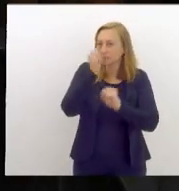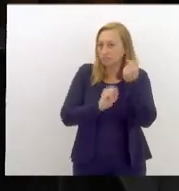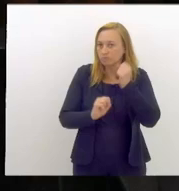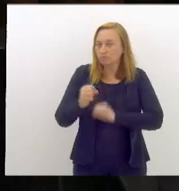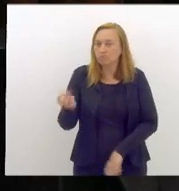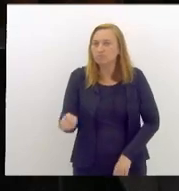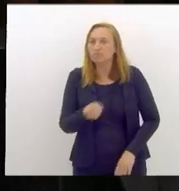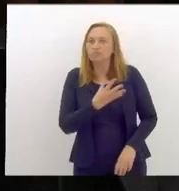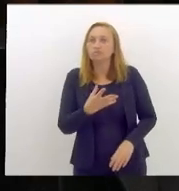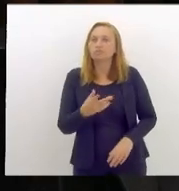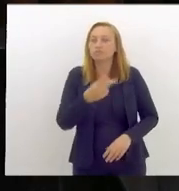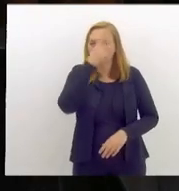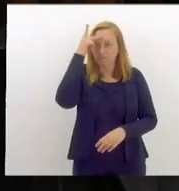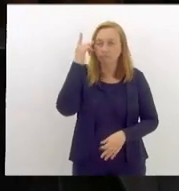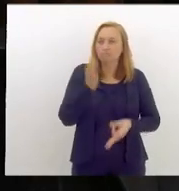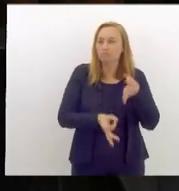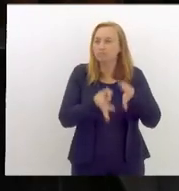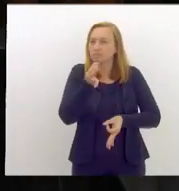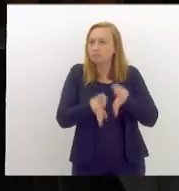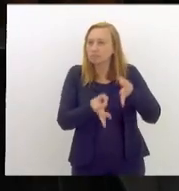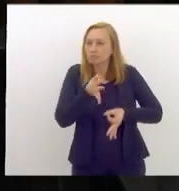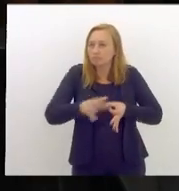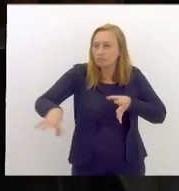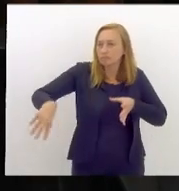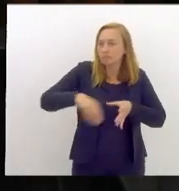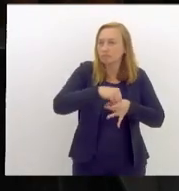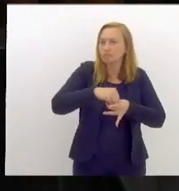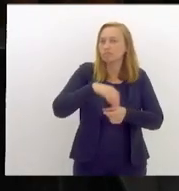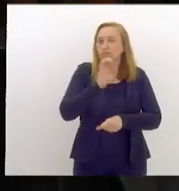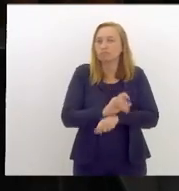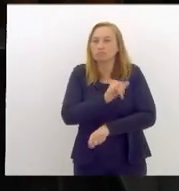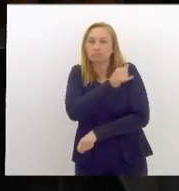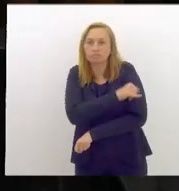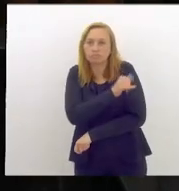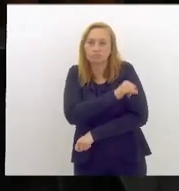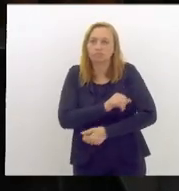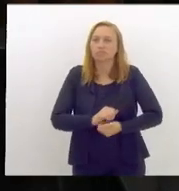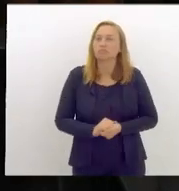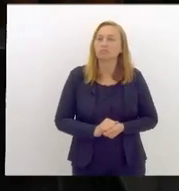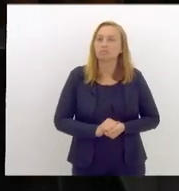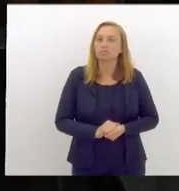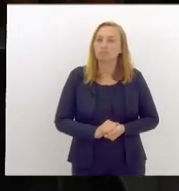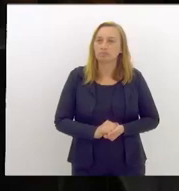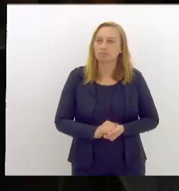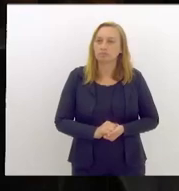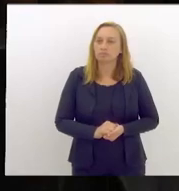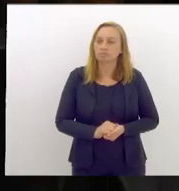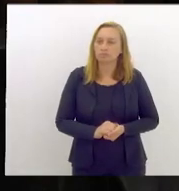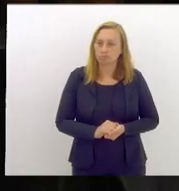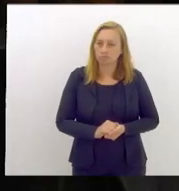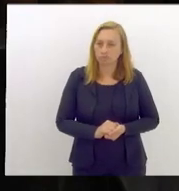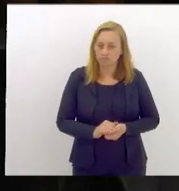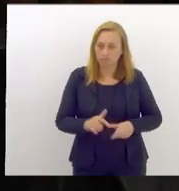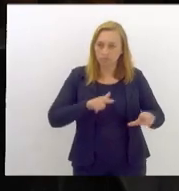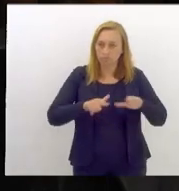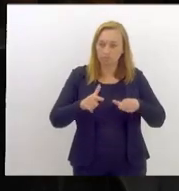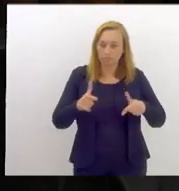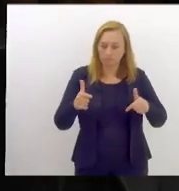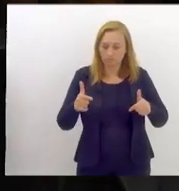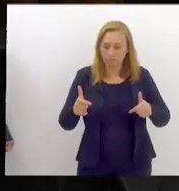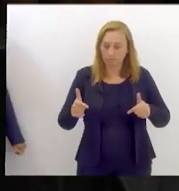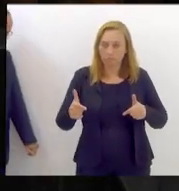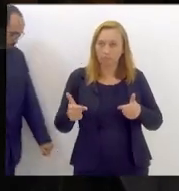novas pessoas jurídicas se fixando no estado do Rio de Janeiro então é a consagração de um trabalho realizado